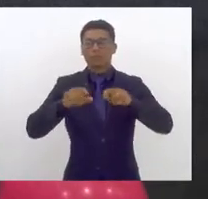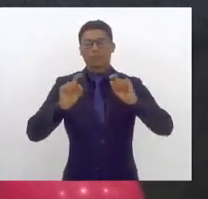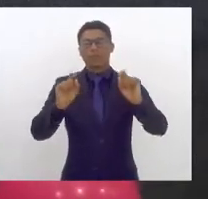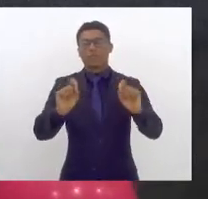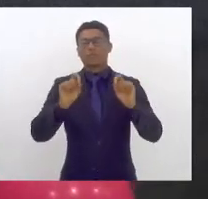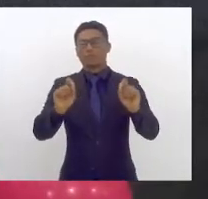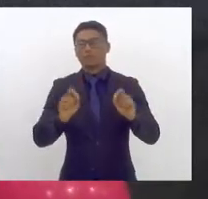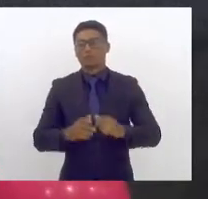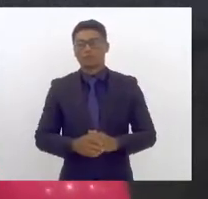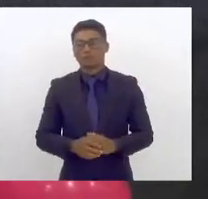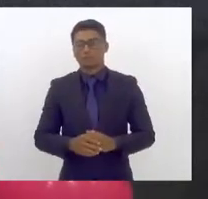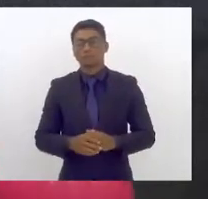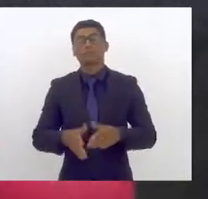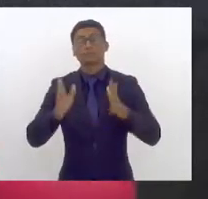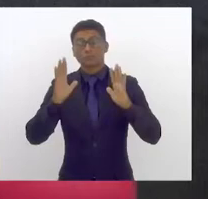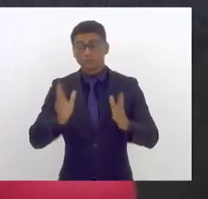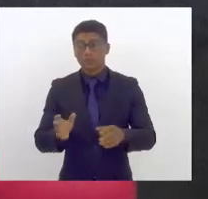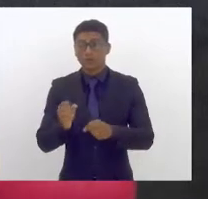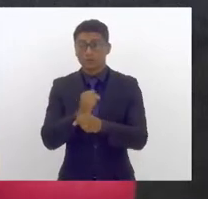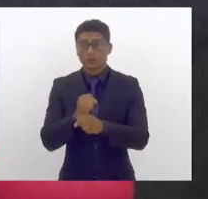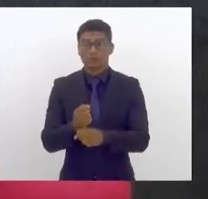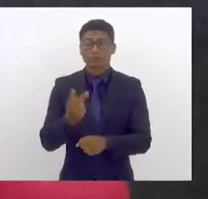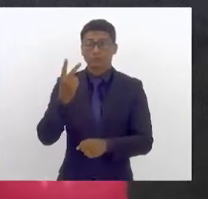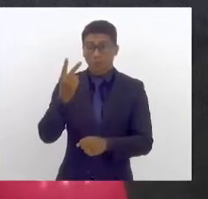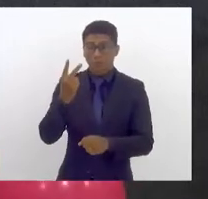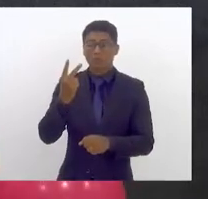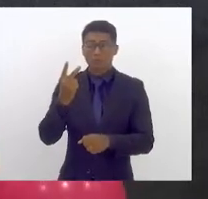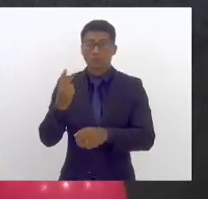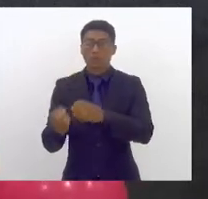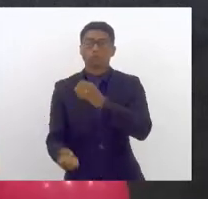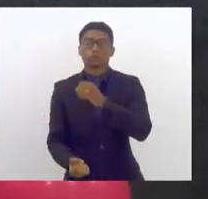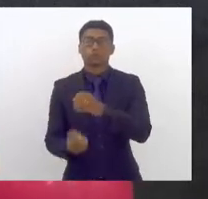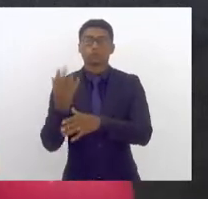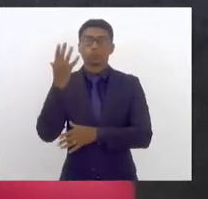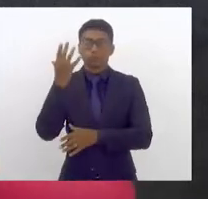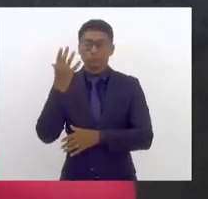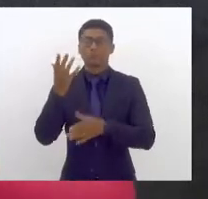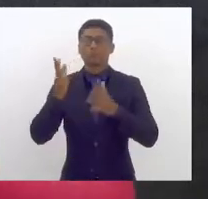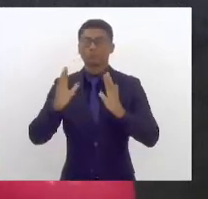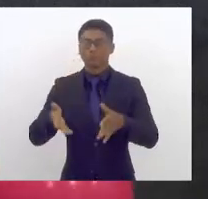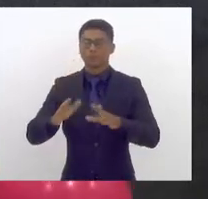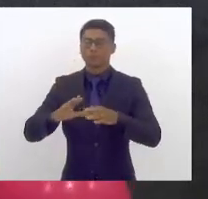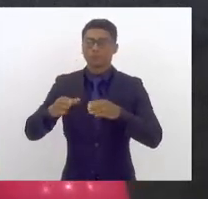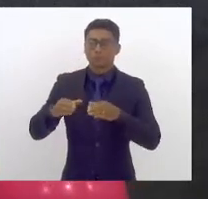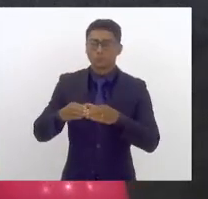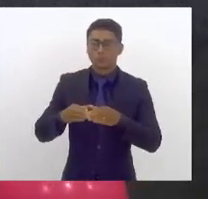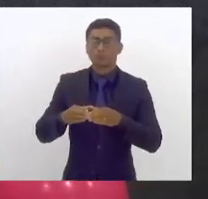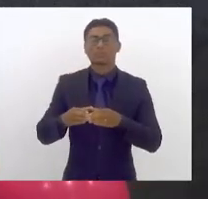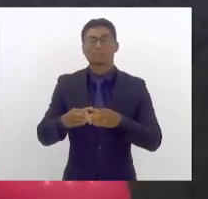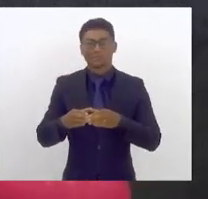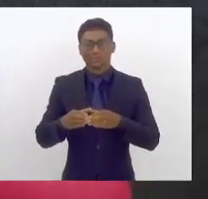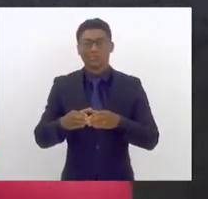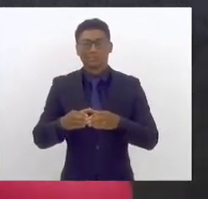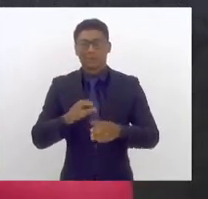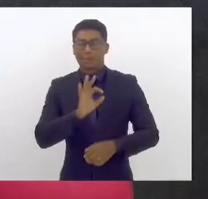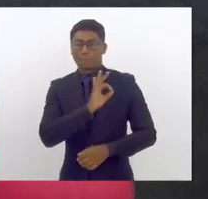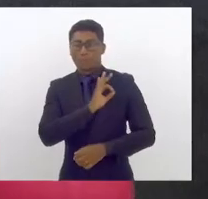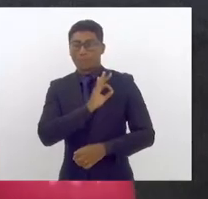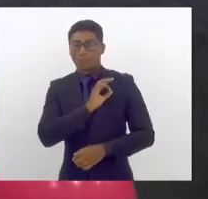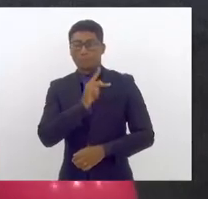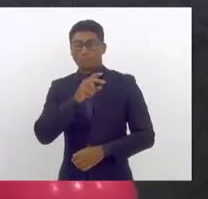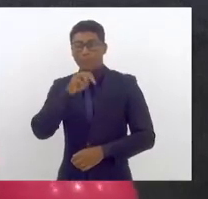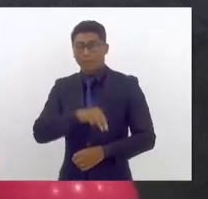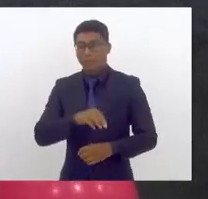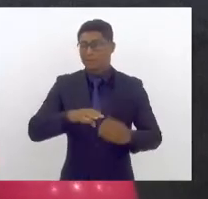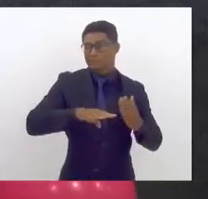se criou já tem dois anos através de uma ocupação muito agressiva da polícia militar